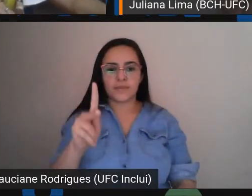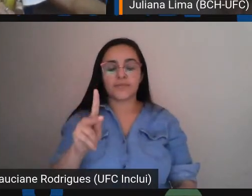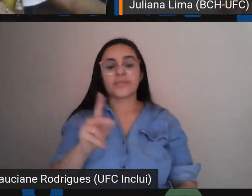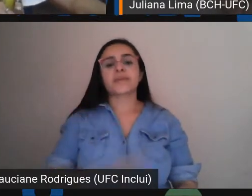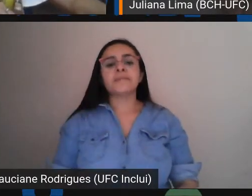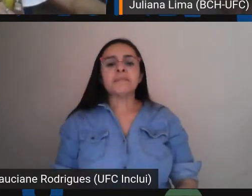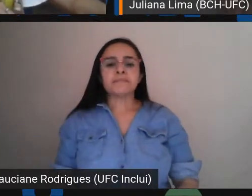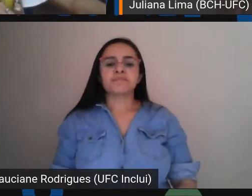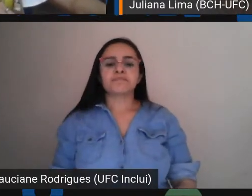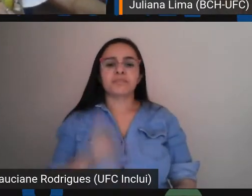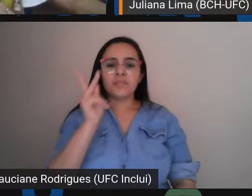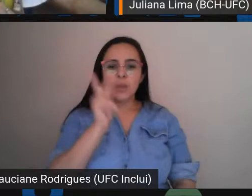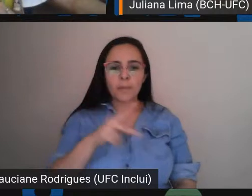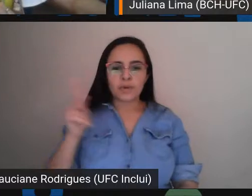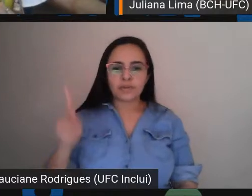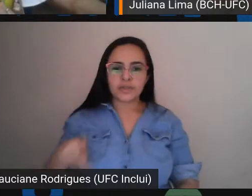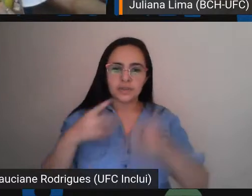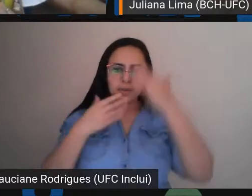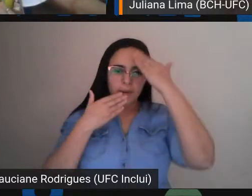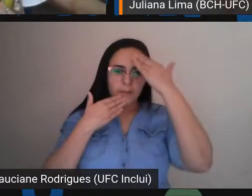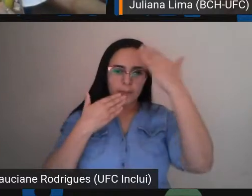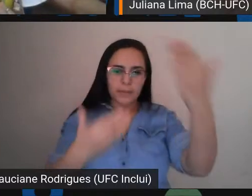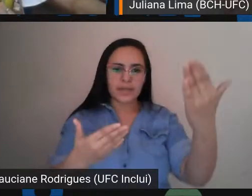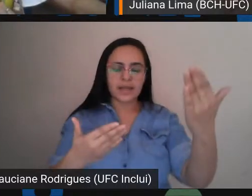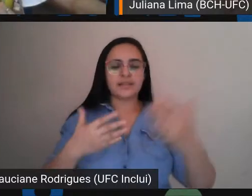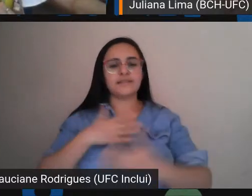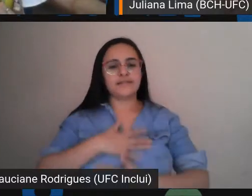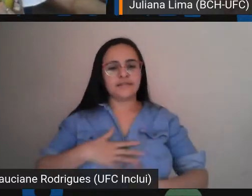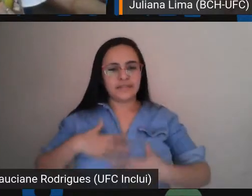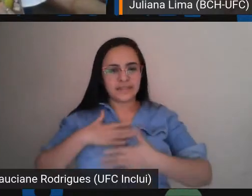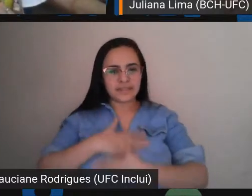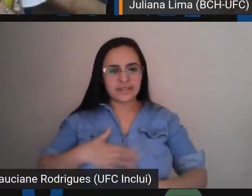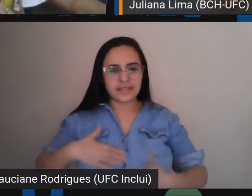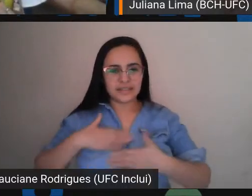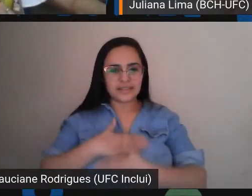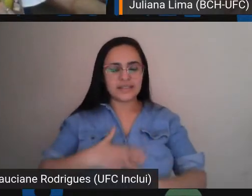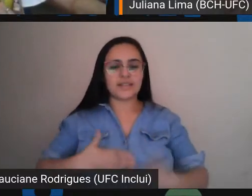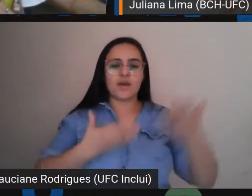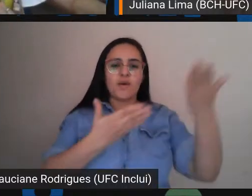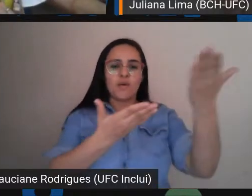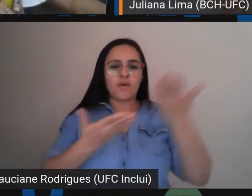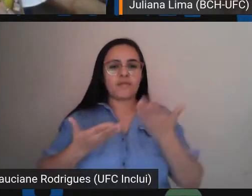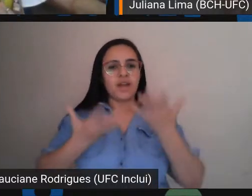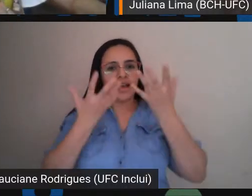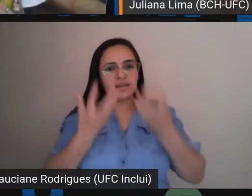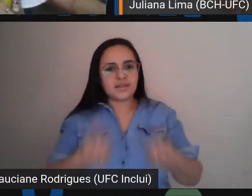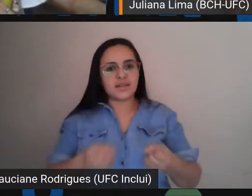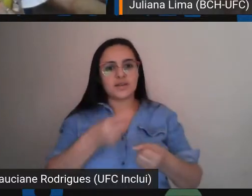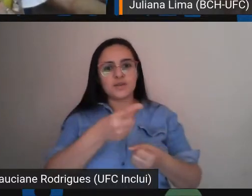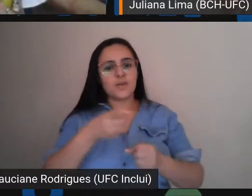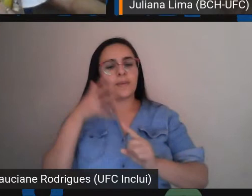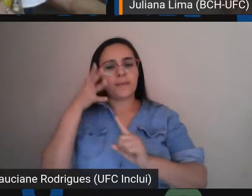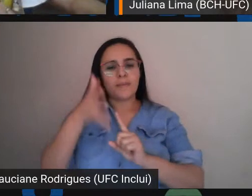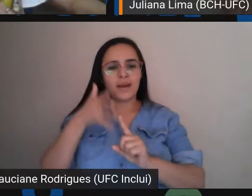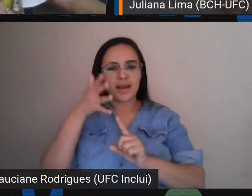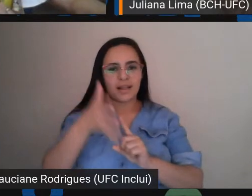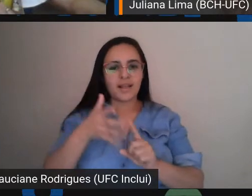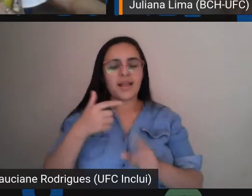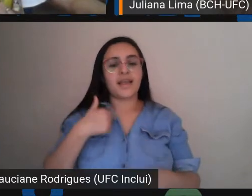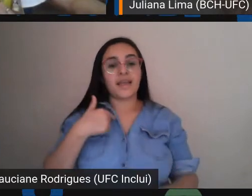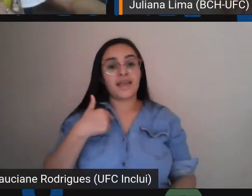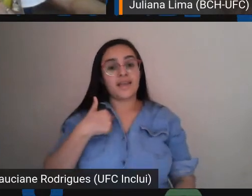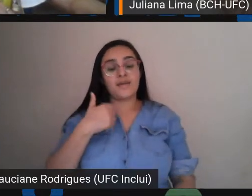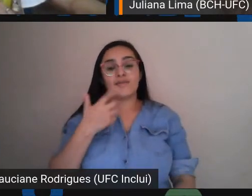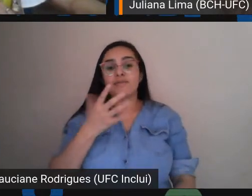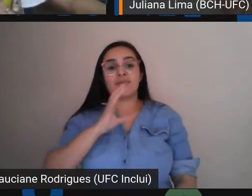agradecemos muito a sua participação. Foi uma honra para nós. Eu fiquei muito feliz quando você aceitou Imagina. Já era fã do seu